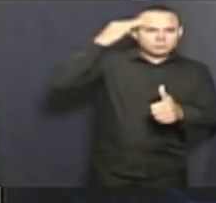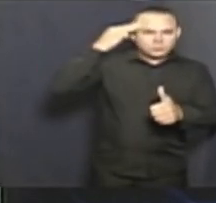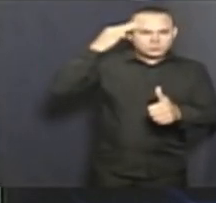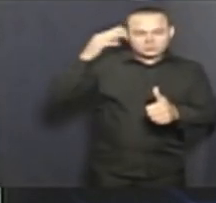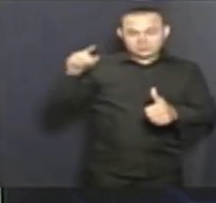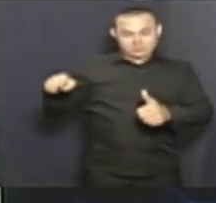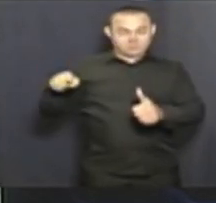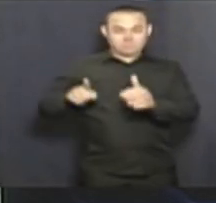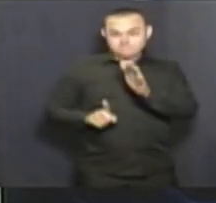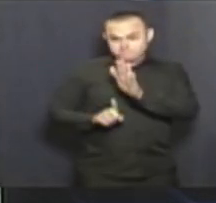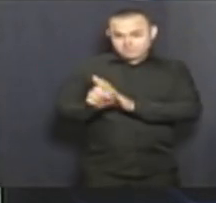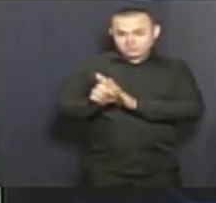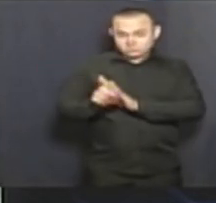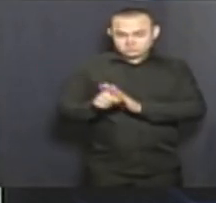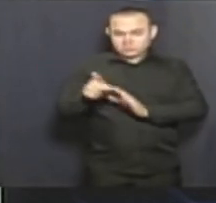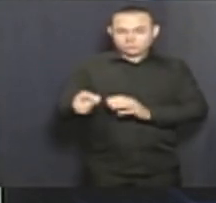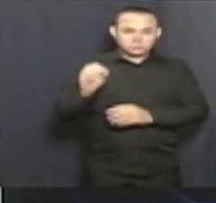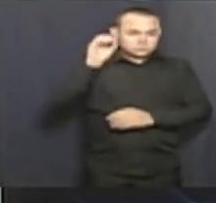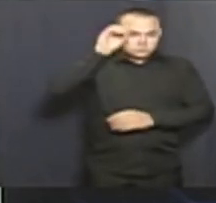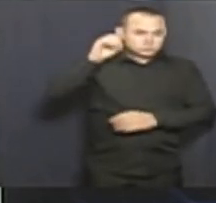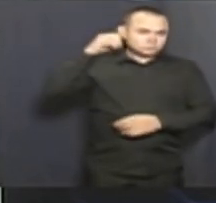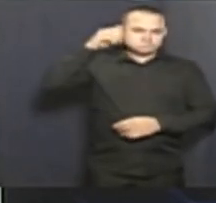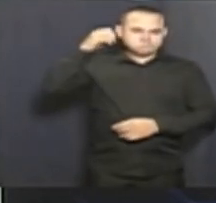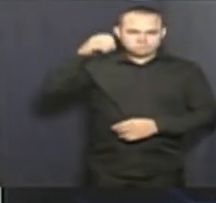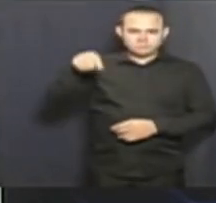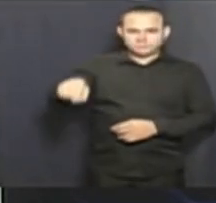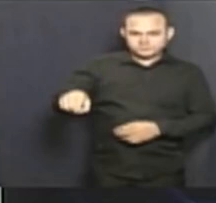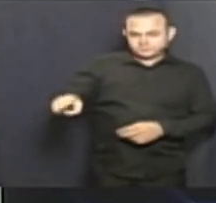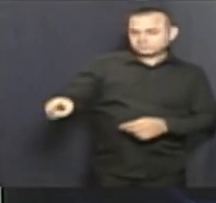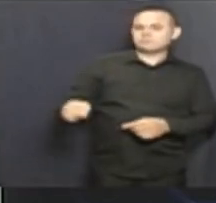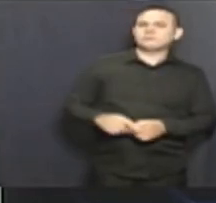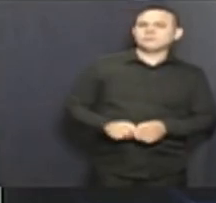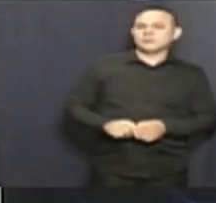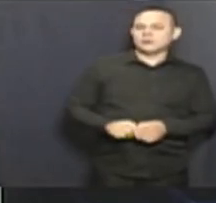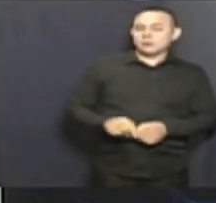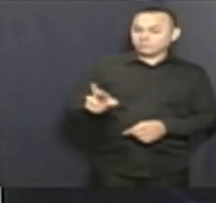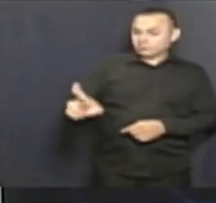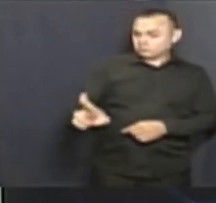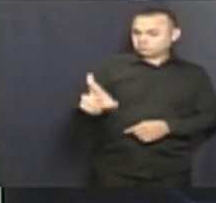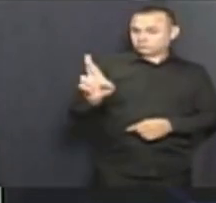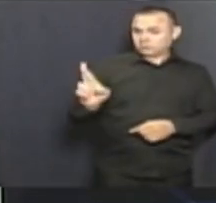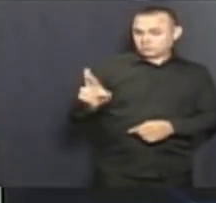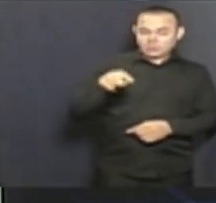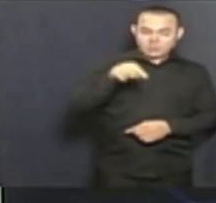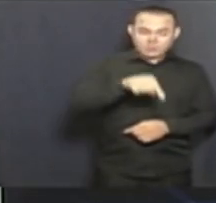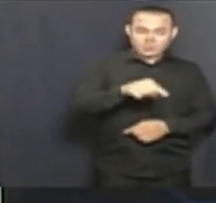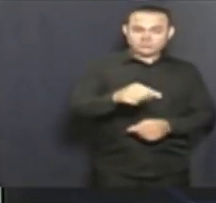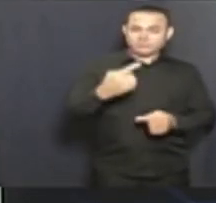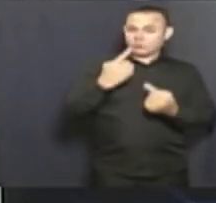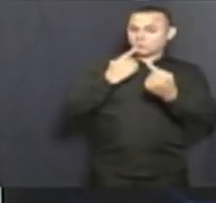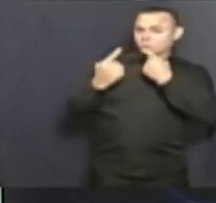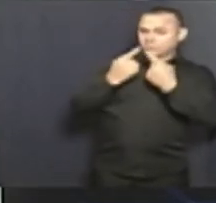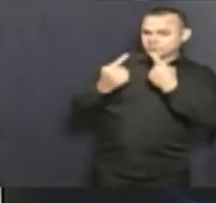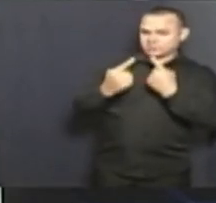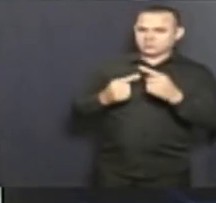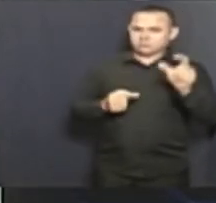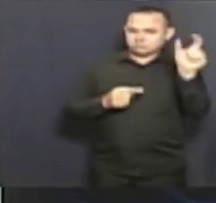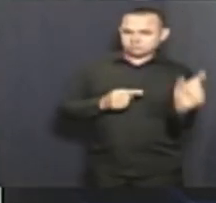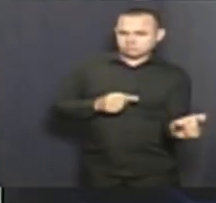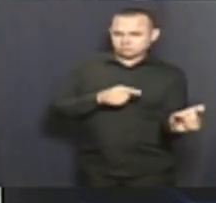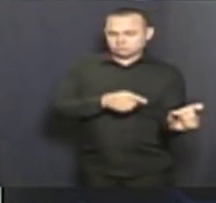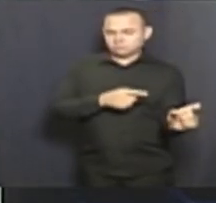vai perguntar juiz odilon já então quem vai comentar depois da resposta a comentário vai ser feito não só de